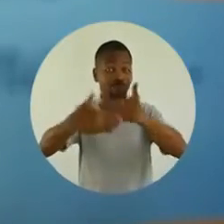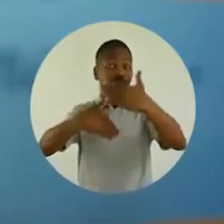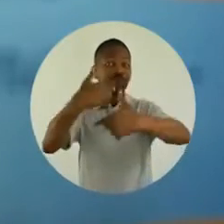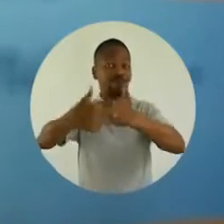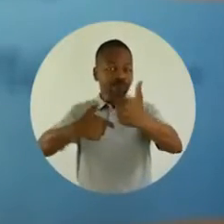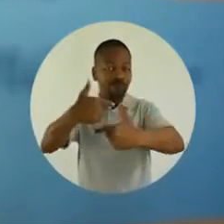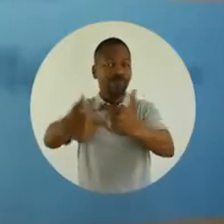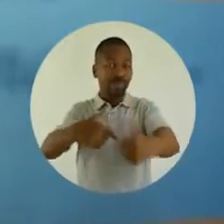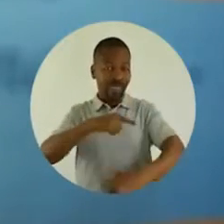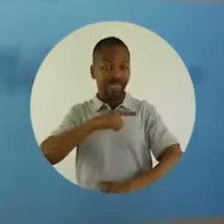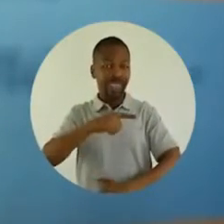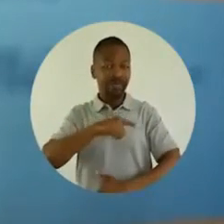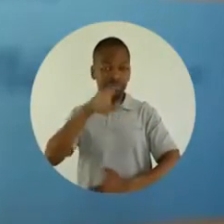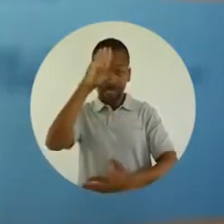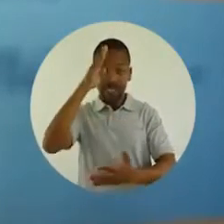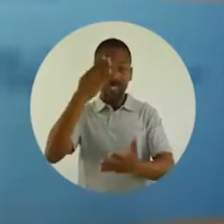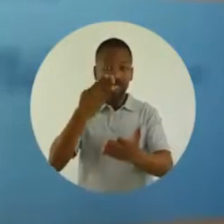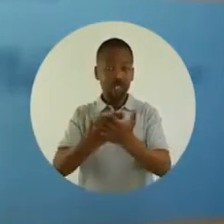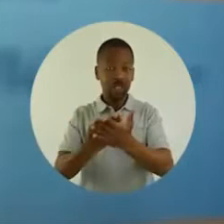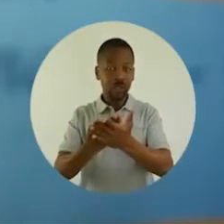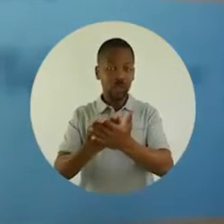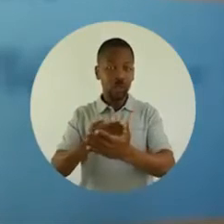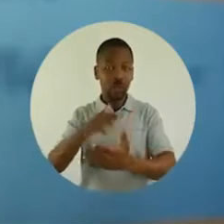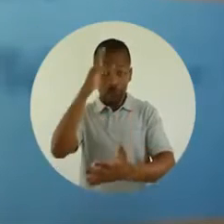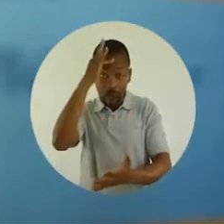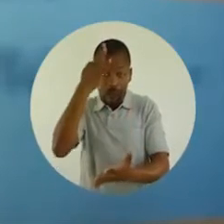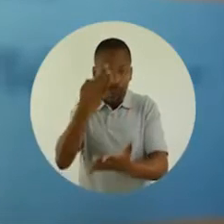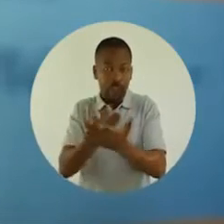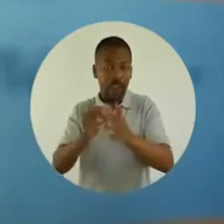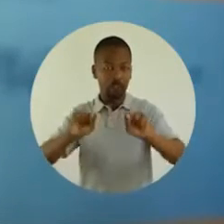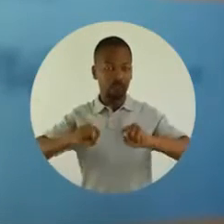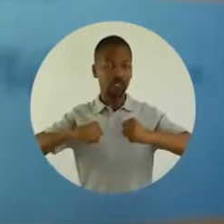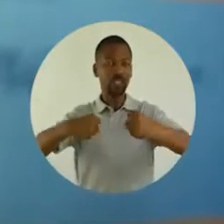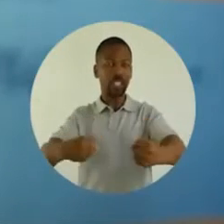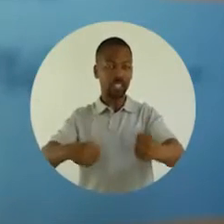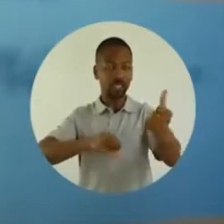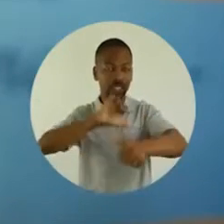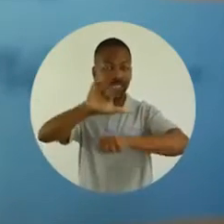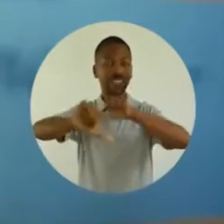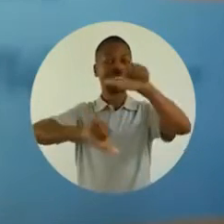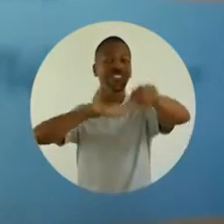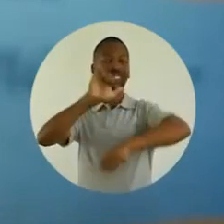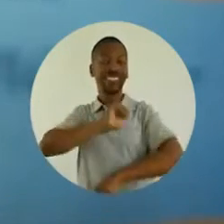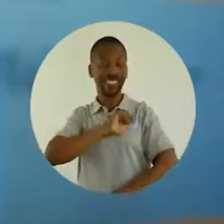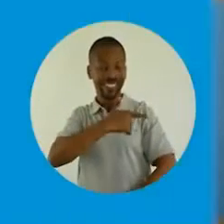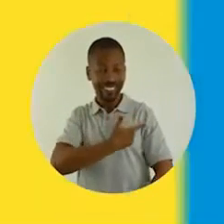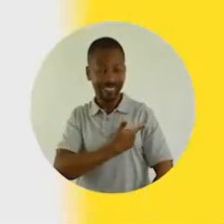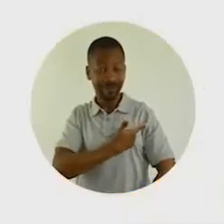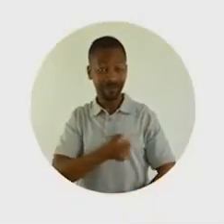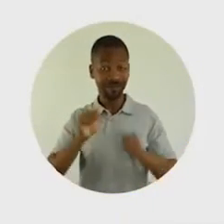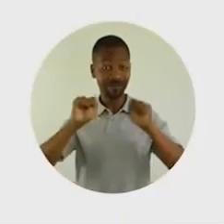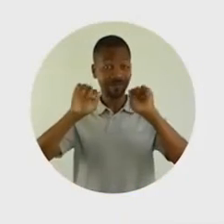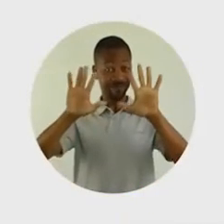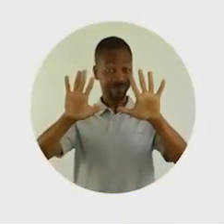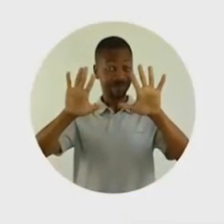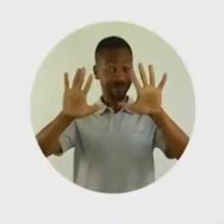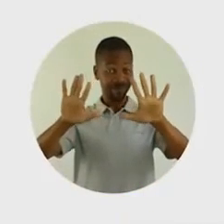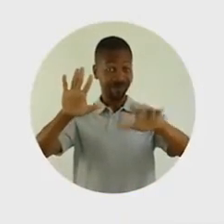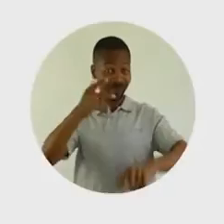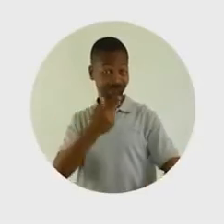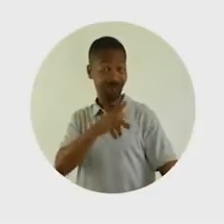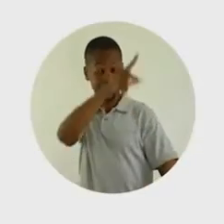árduo caminho pela frente, mas acredito que com muita fé e muita garra iremos renovar São Gonçalo. Seu número